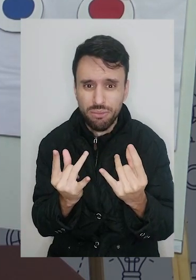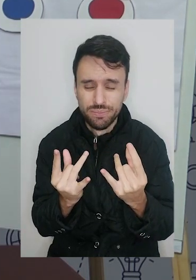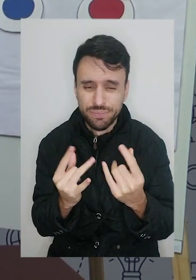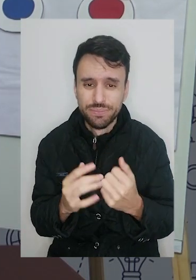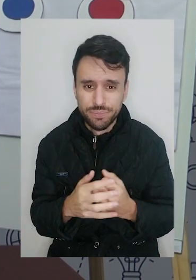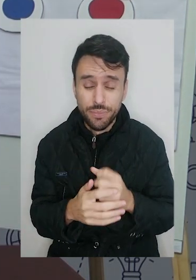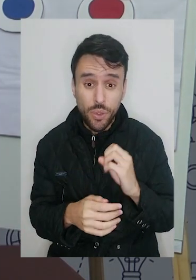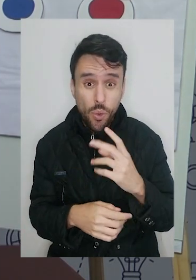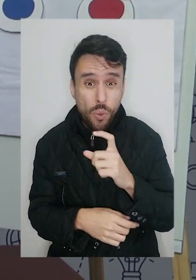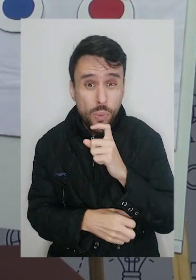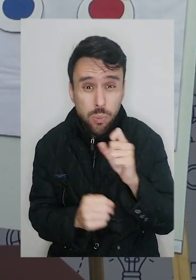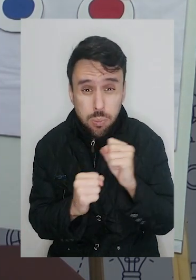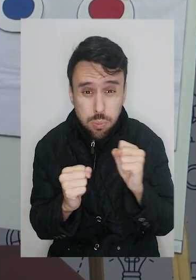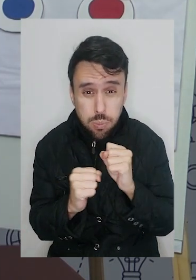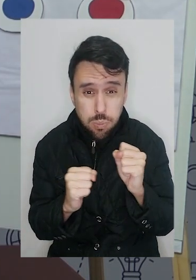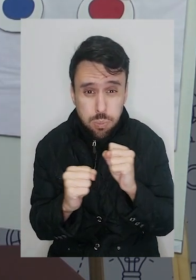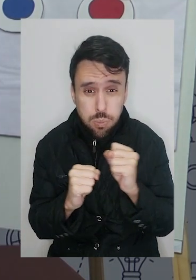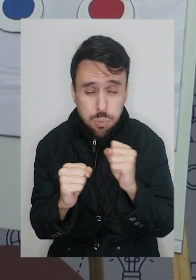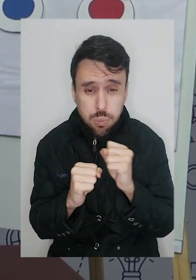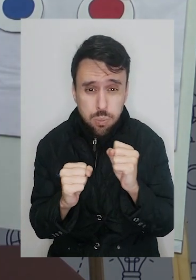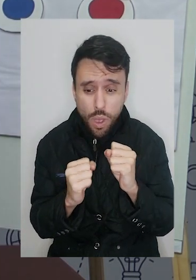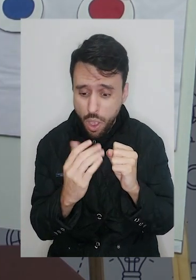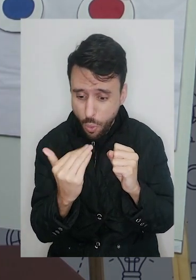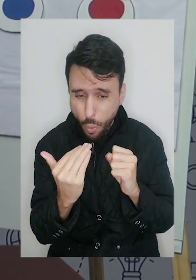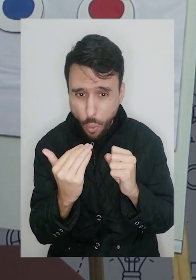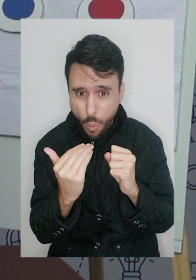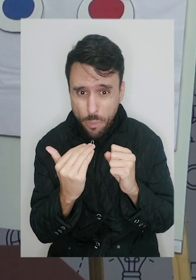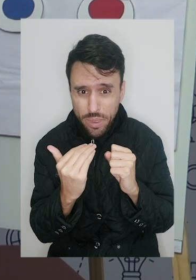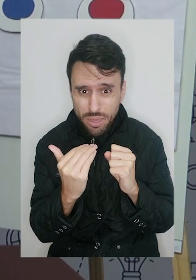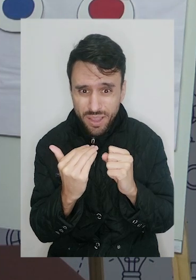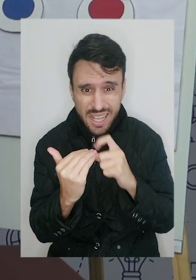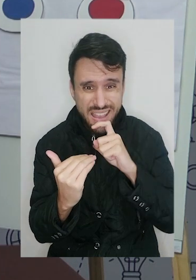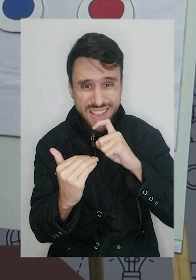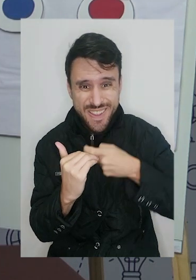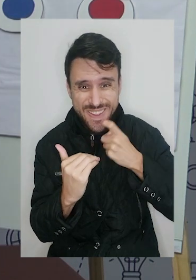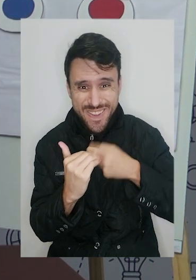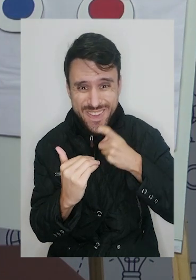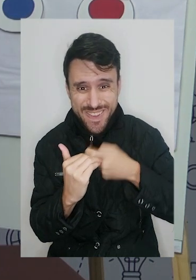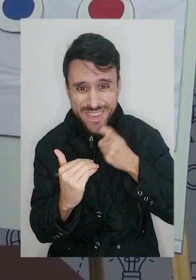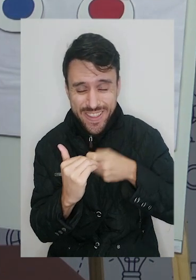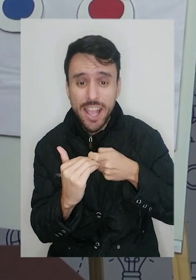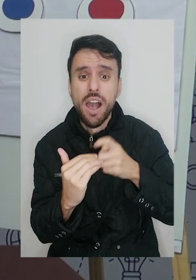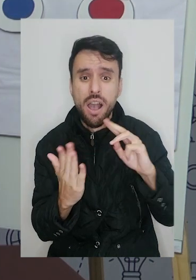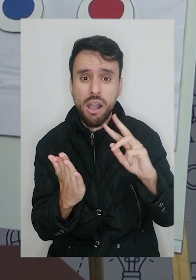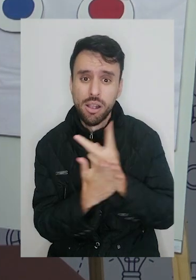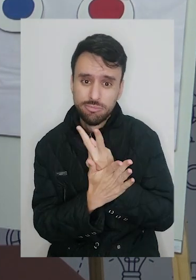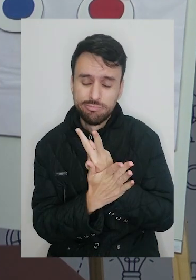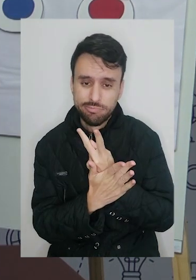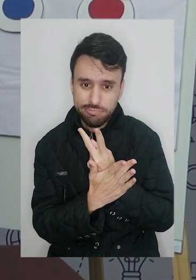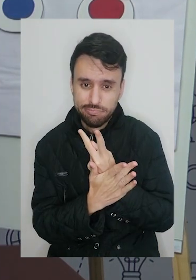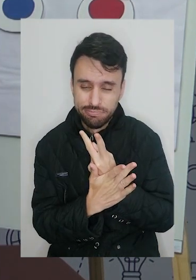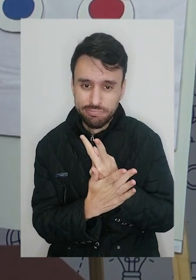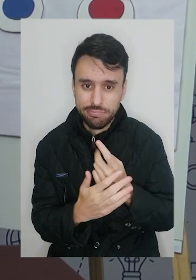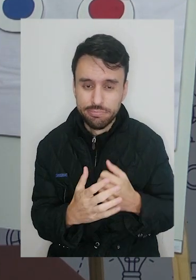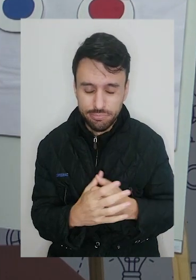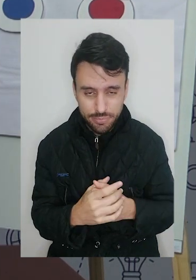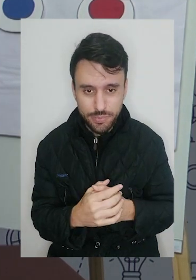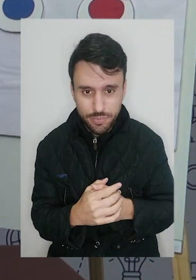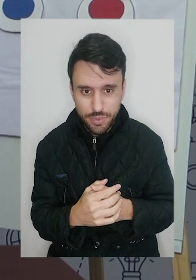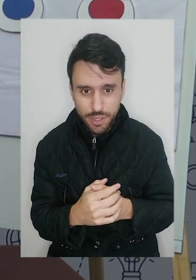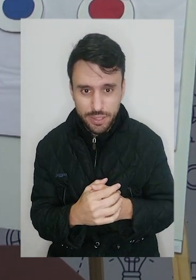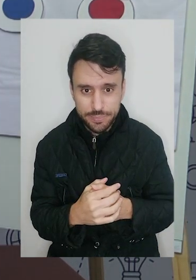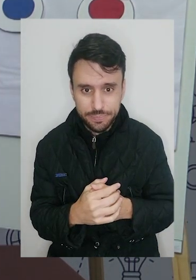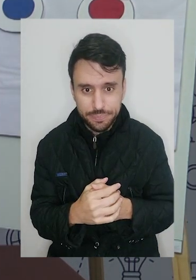frio, pode congelar. Então você tem que ficar atenta ao tempo também para fazer esse controle de